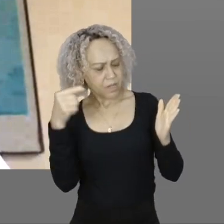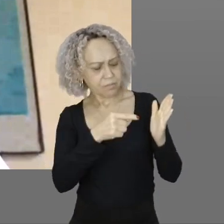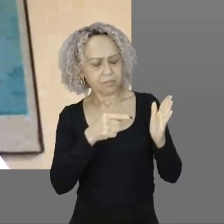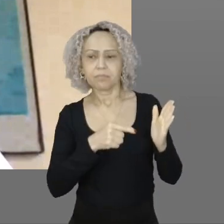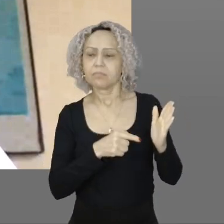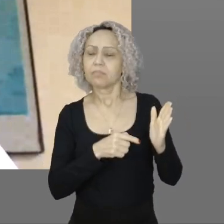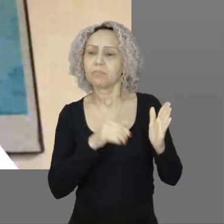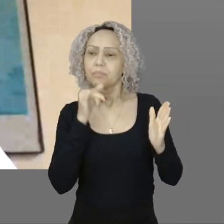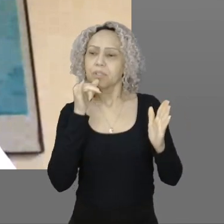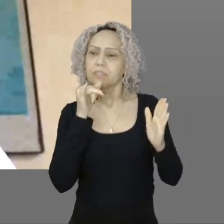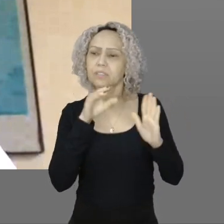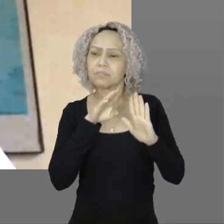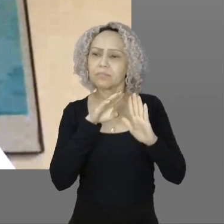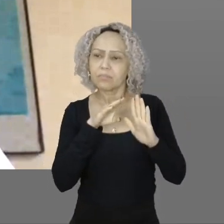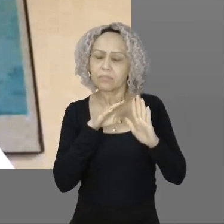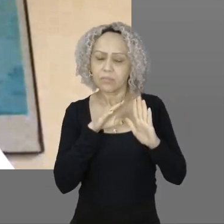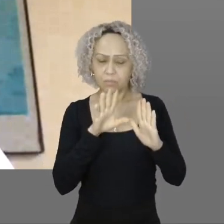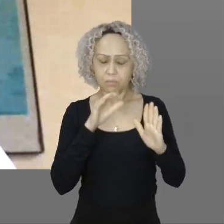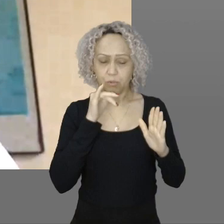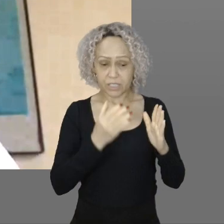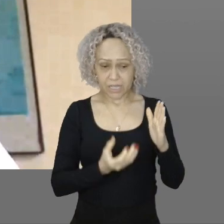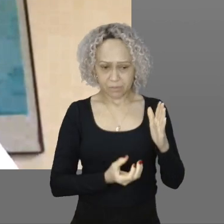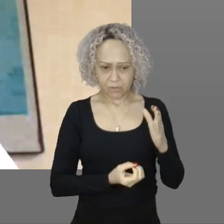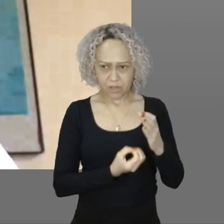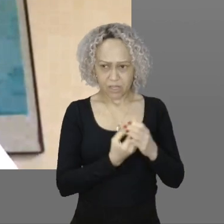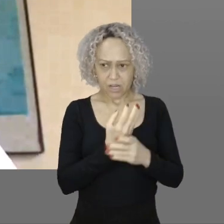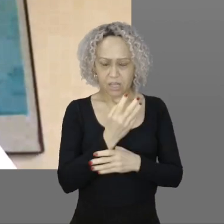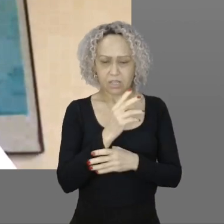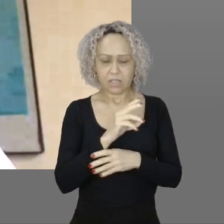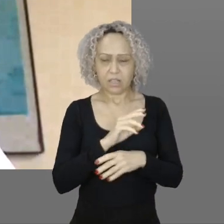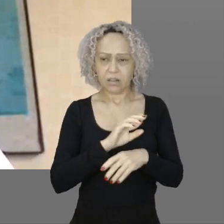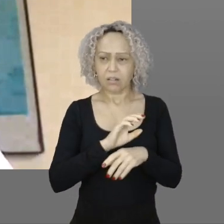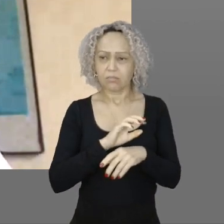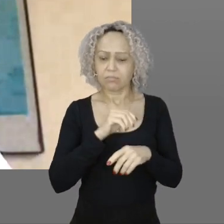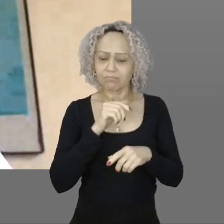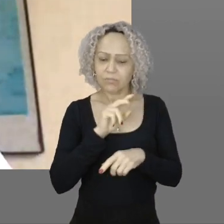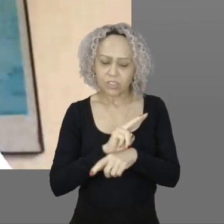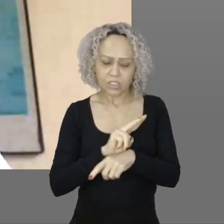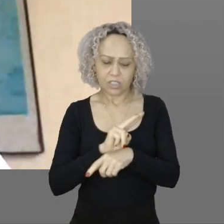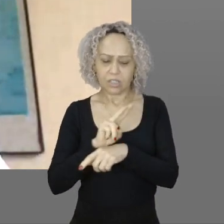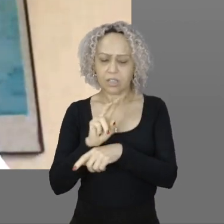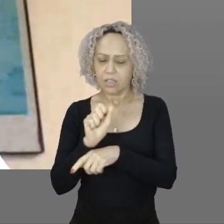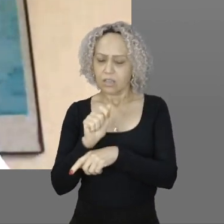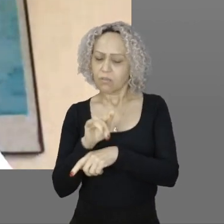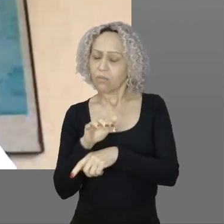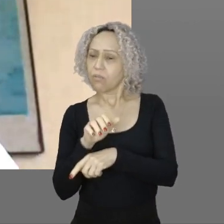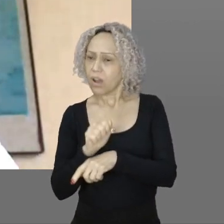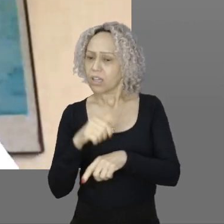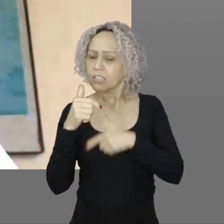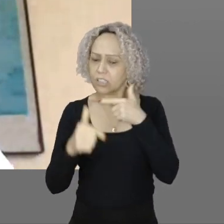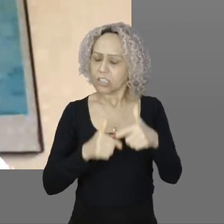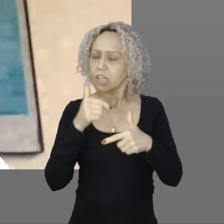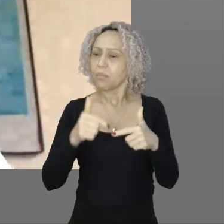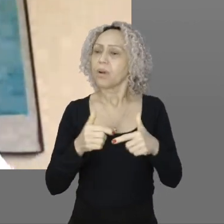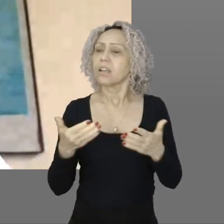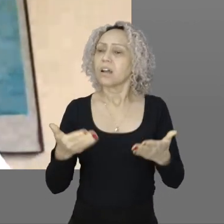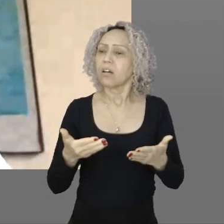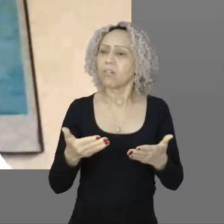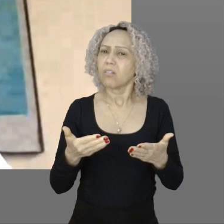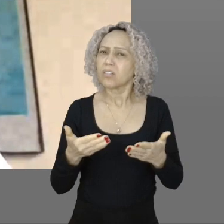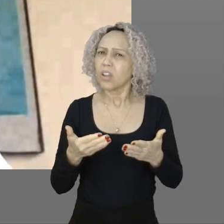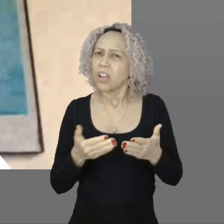questão do emprego, né, o menor nível de desemprego da história do Brasil foi exatamente em final